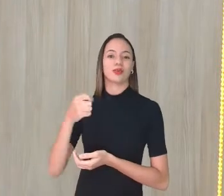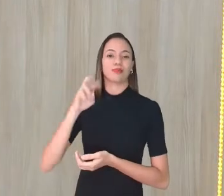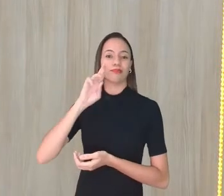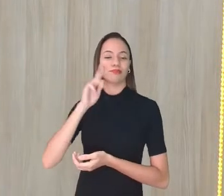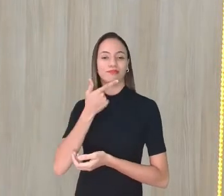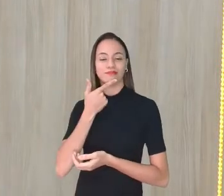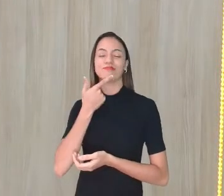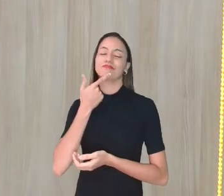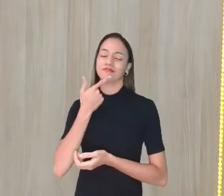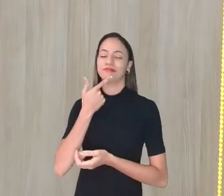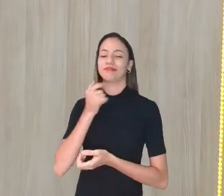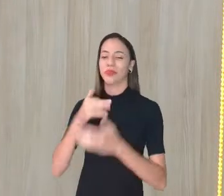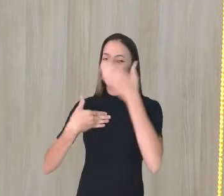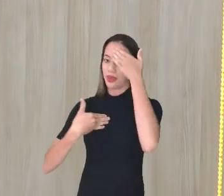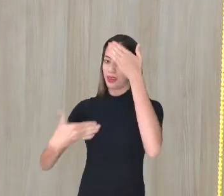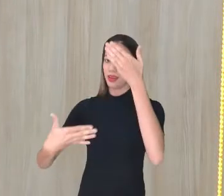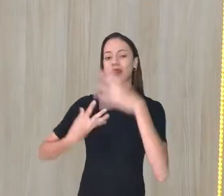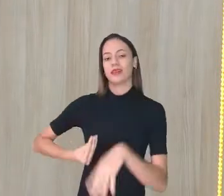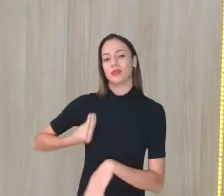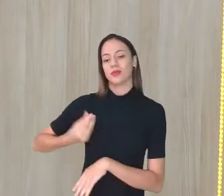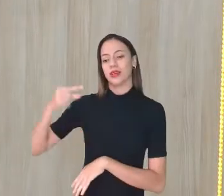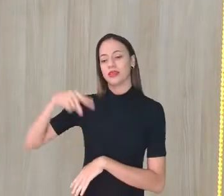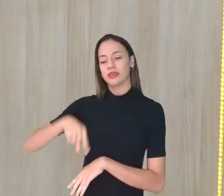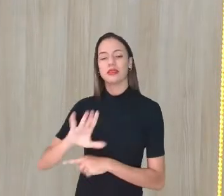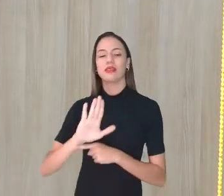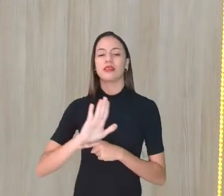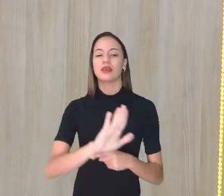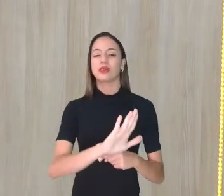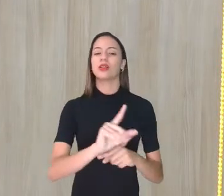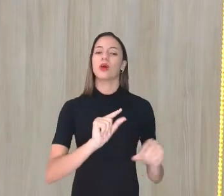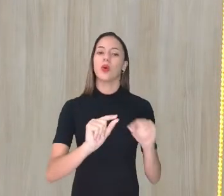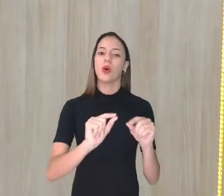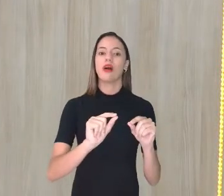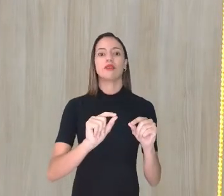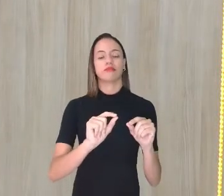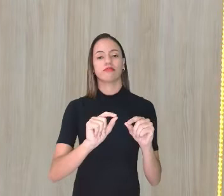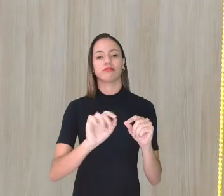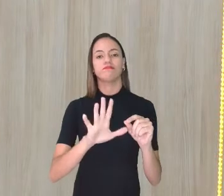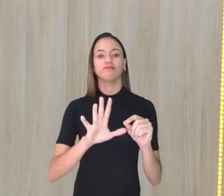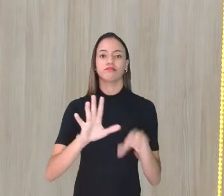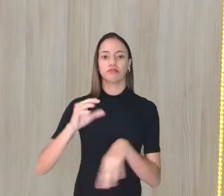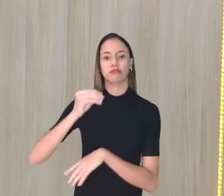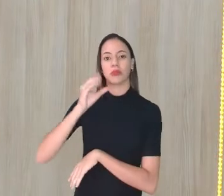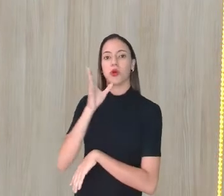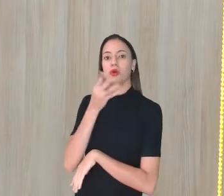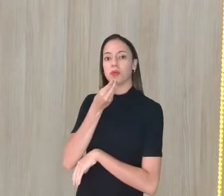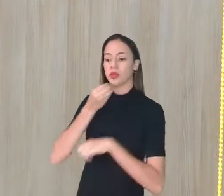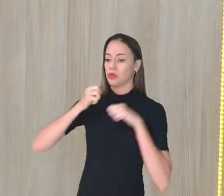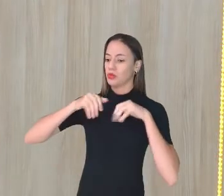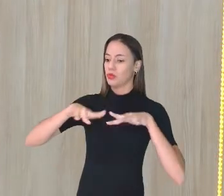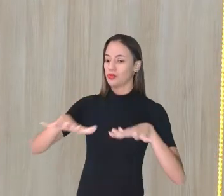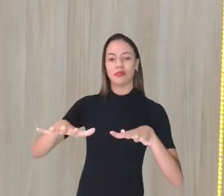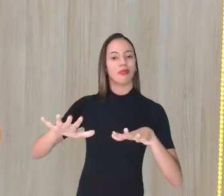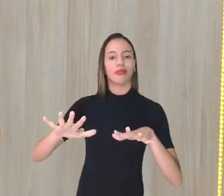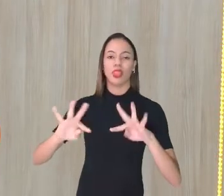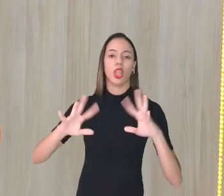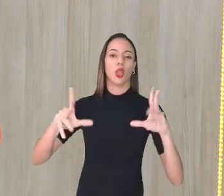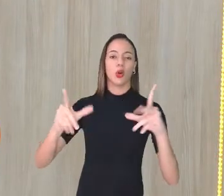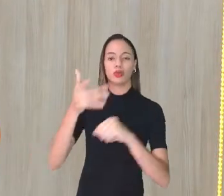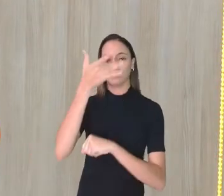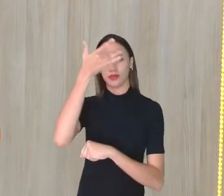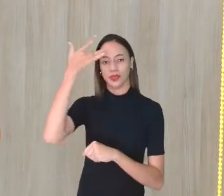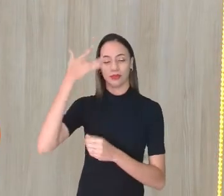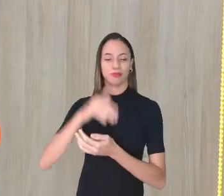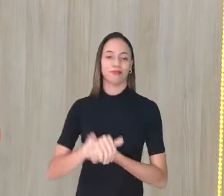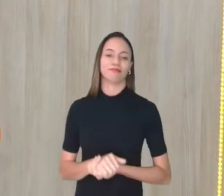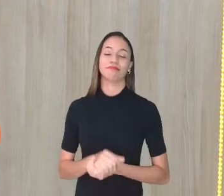muito obrigada pela sua presença aqui, né? Ajudando essa passagem do conhecimento para todos e todas, tá certo? E